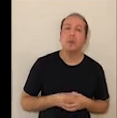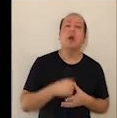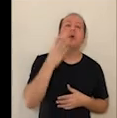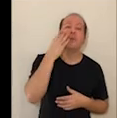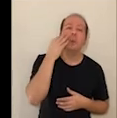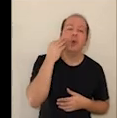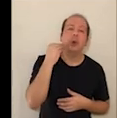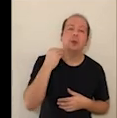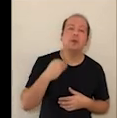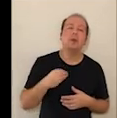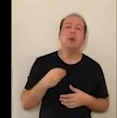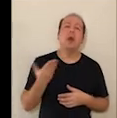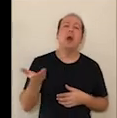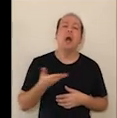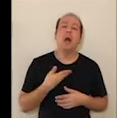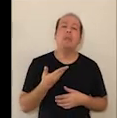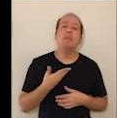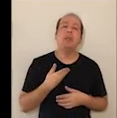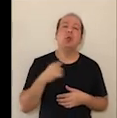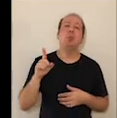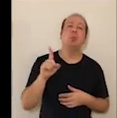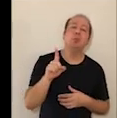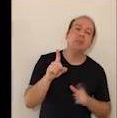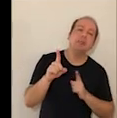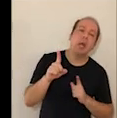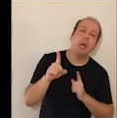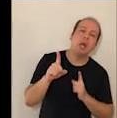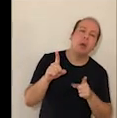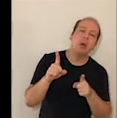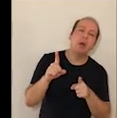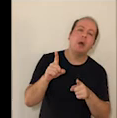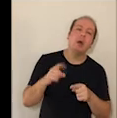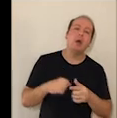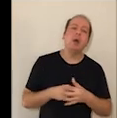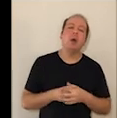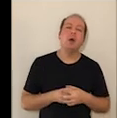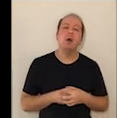Mestre Volpone, seu amigo Corvino está aqui.